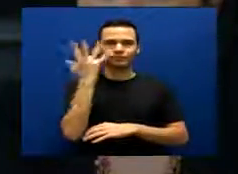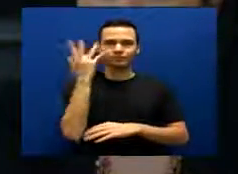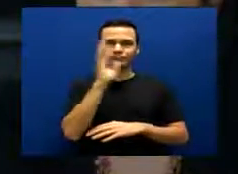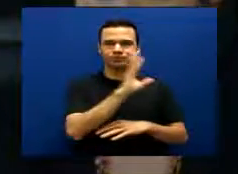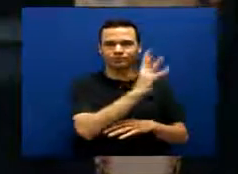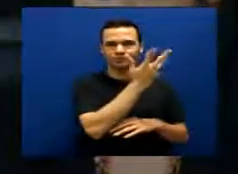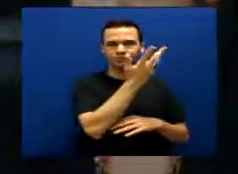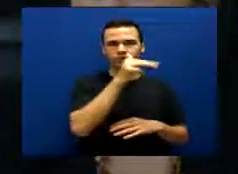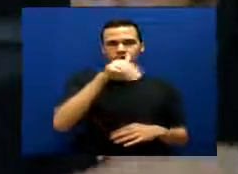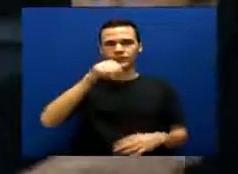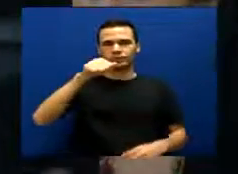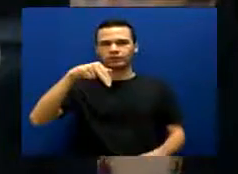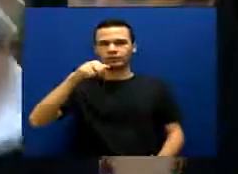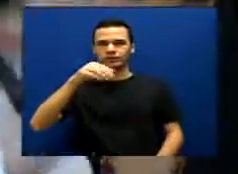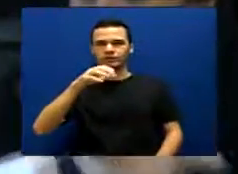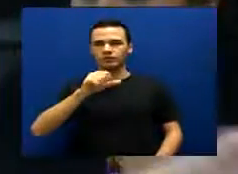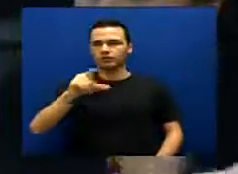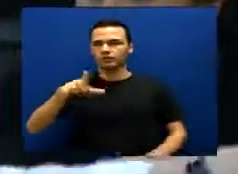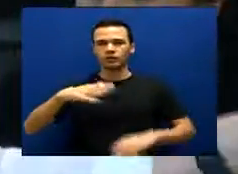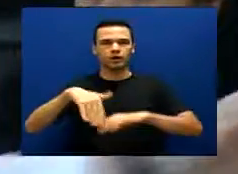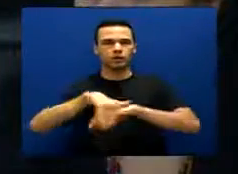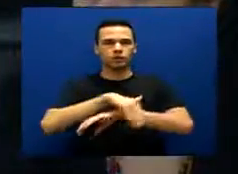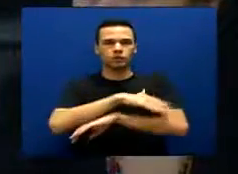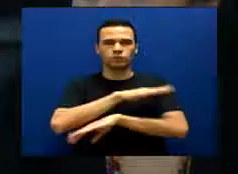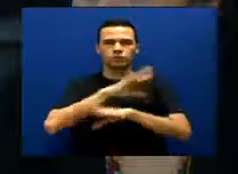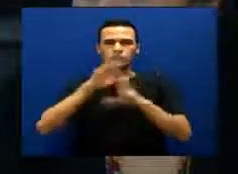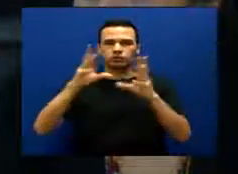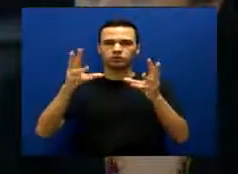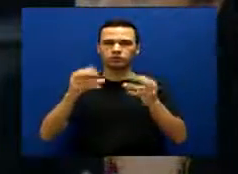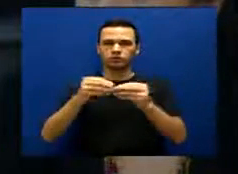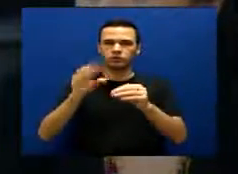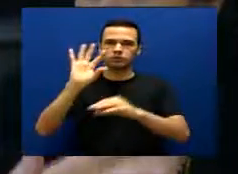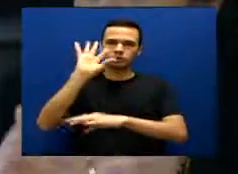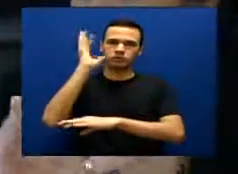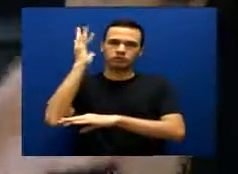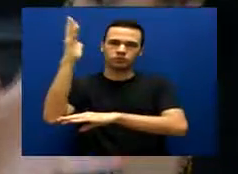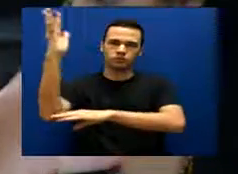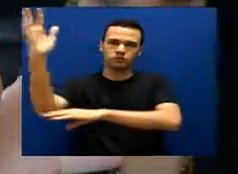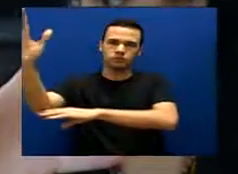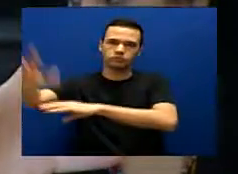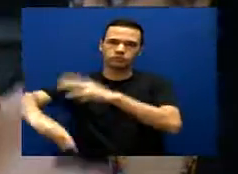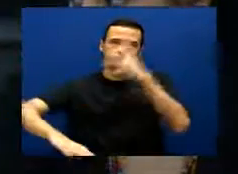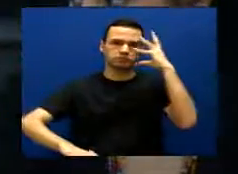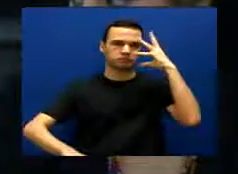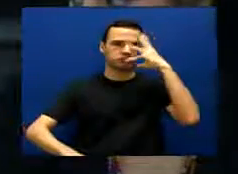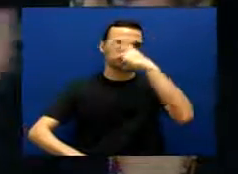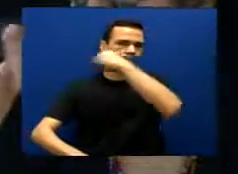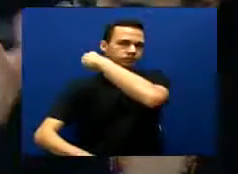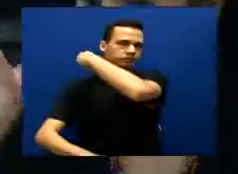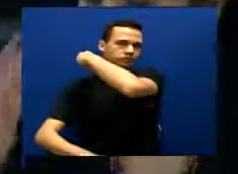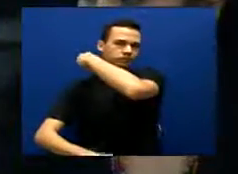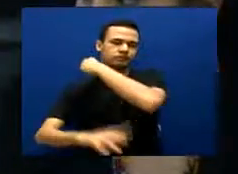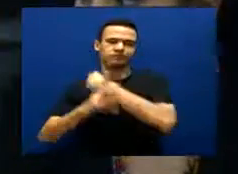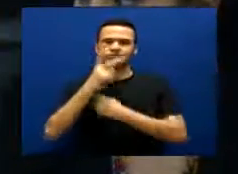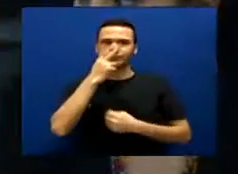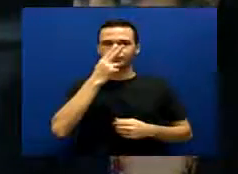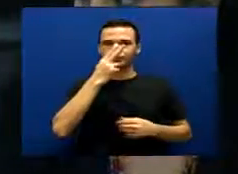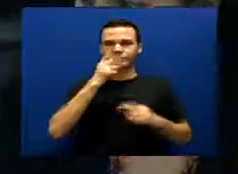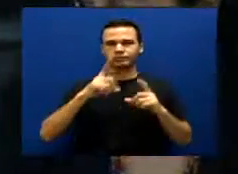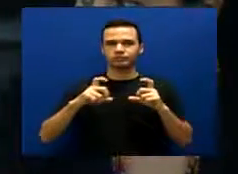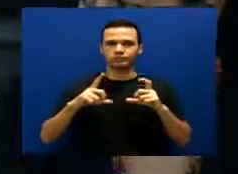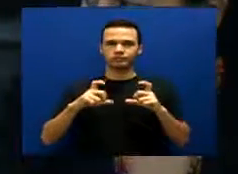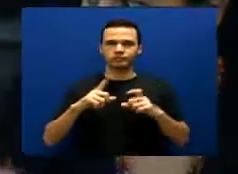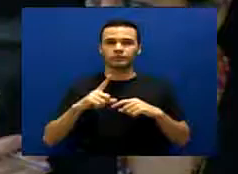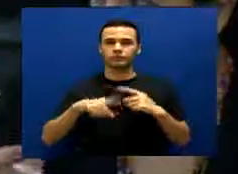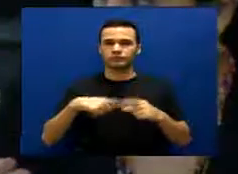manacás, a rua inteirinha com manacás, era de fotografia. Não parecia nem paisagem brasileira.